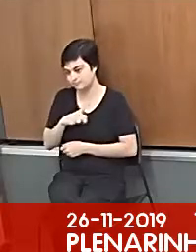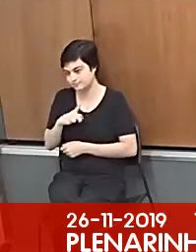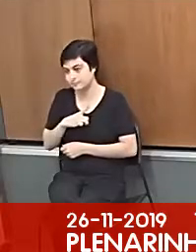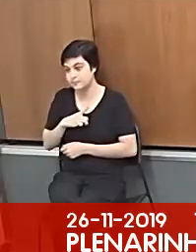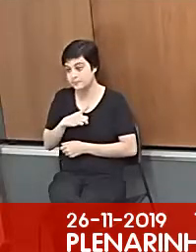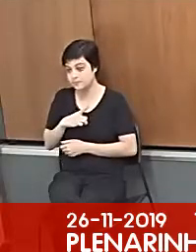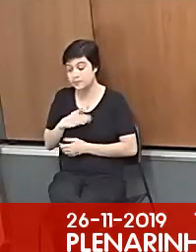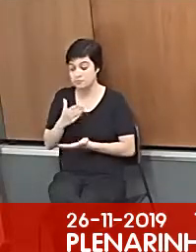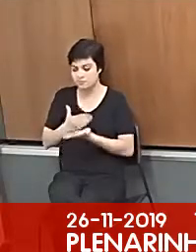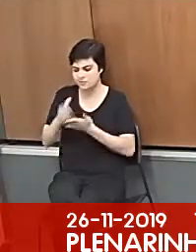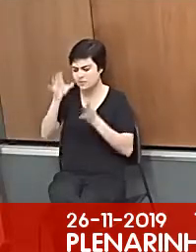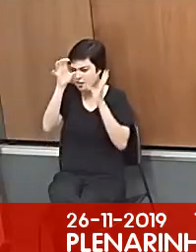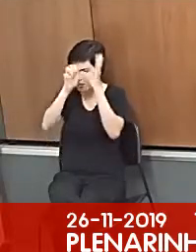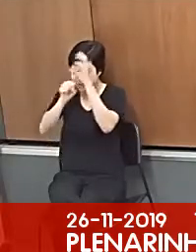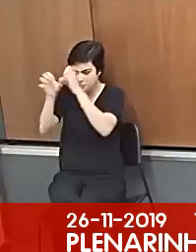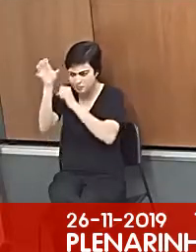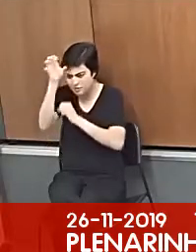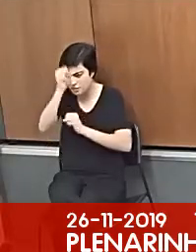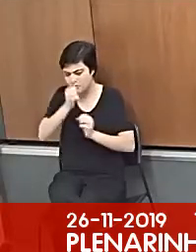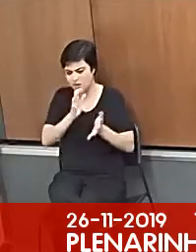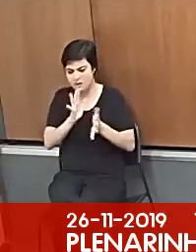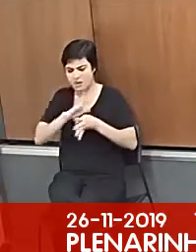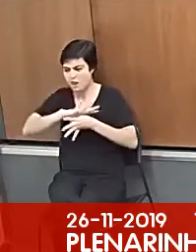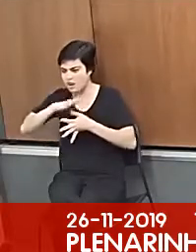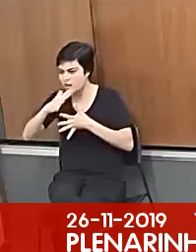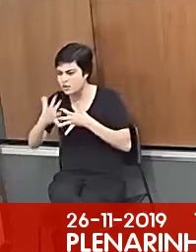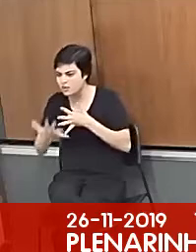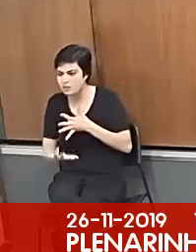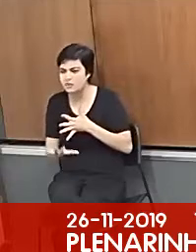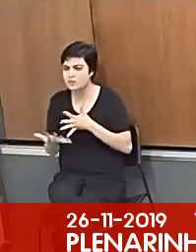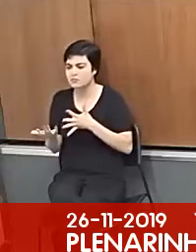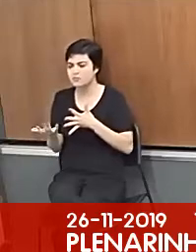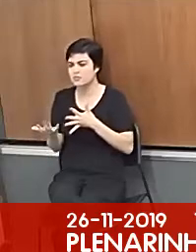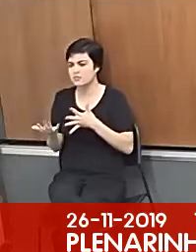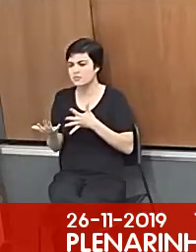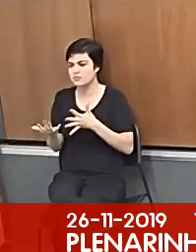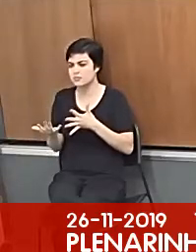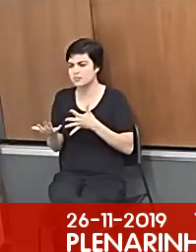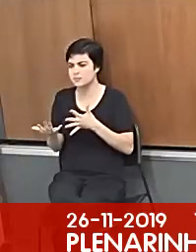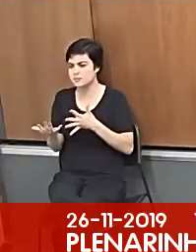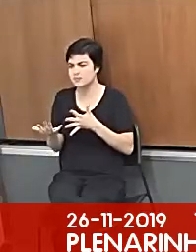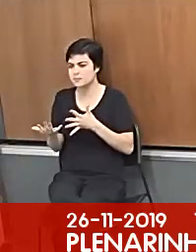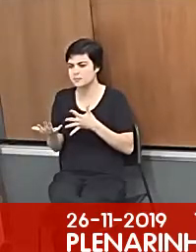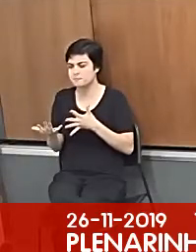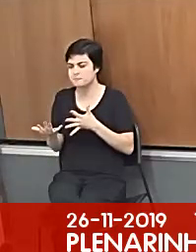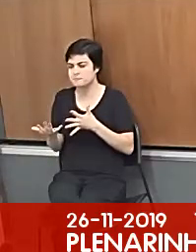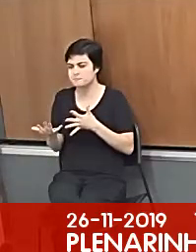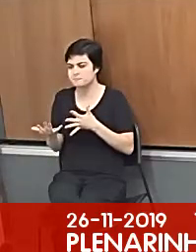o aprendizado da língua de Libras,